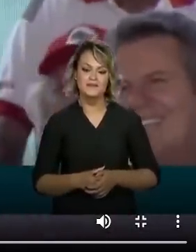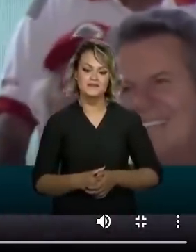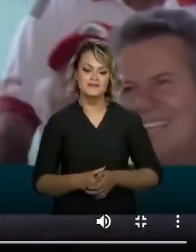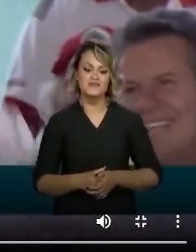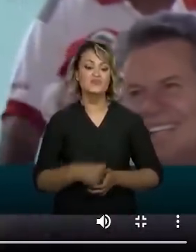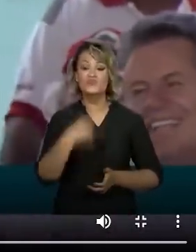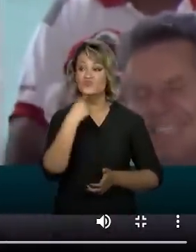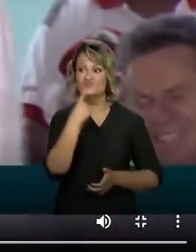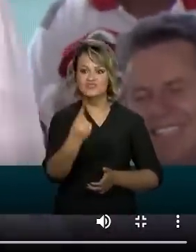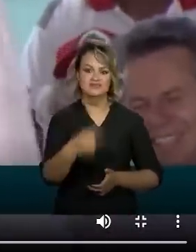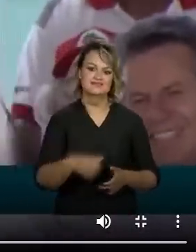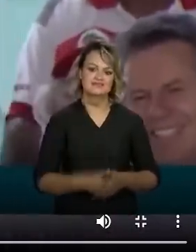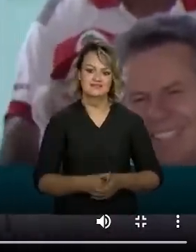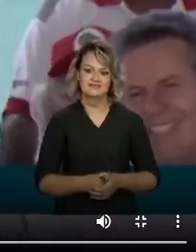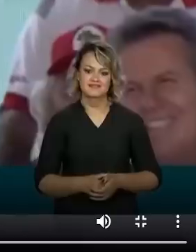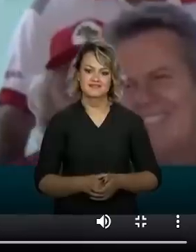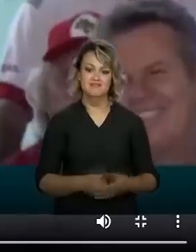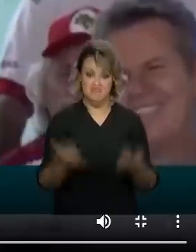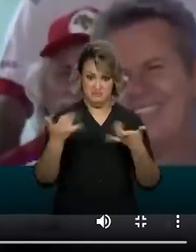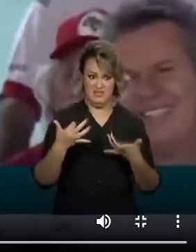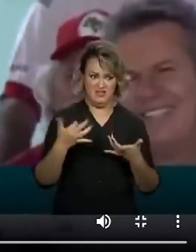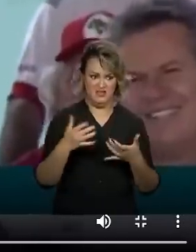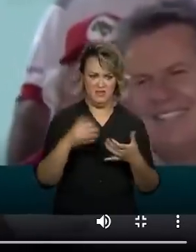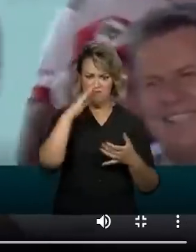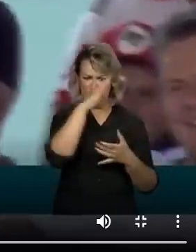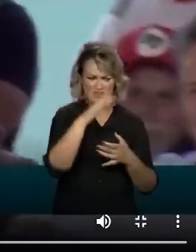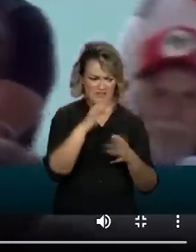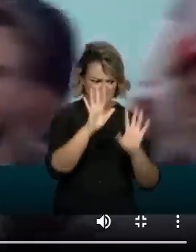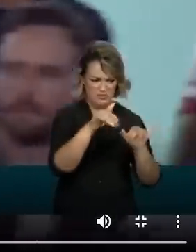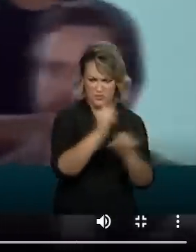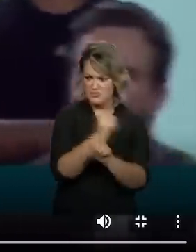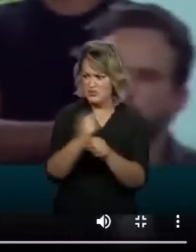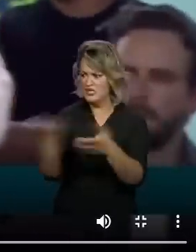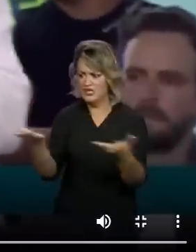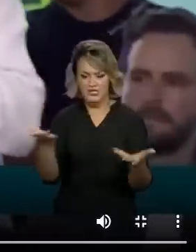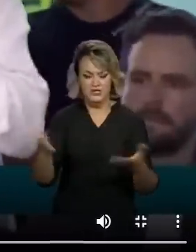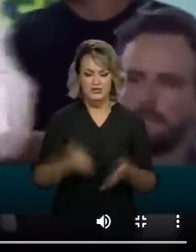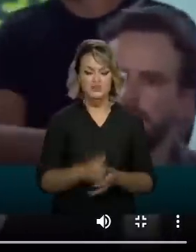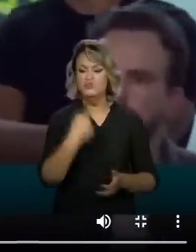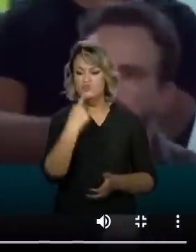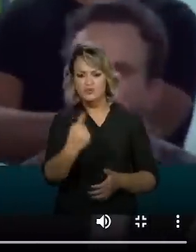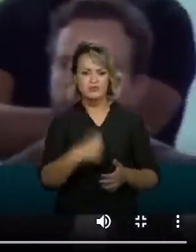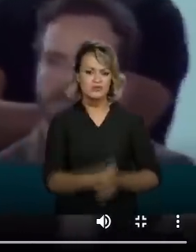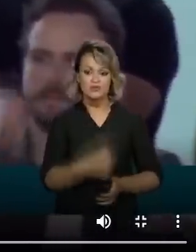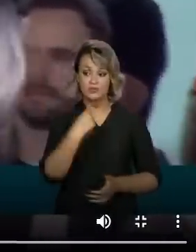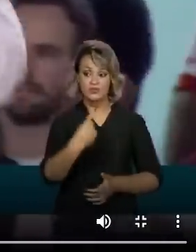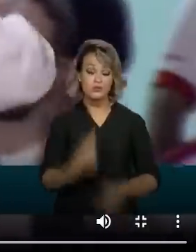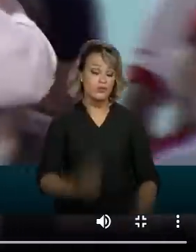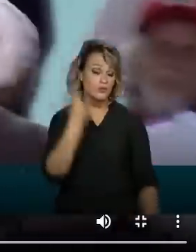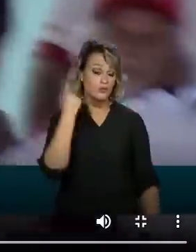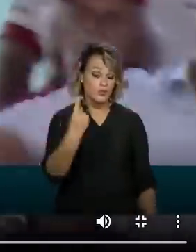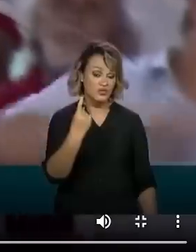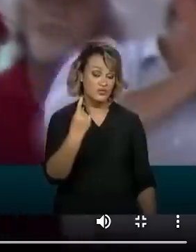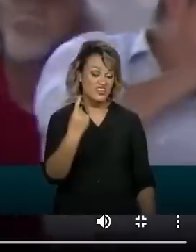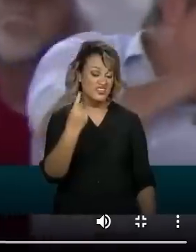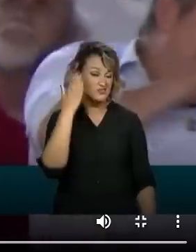Eu duvido eu duvido Porque eu ando o Brasil inteiro a única coisa que eu sei